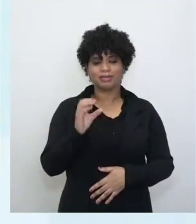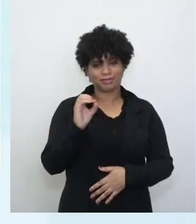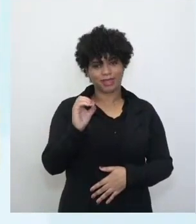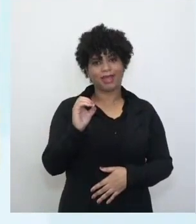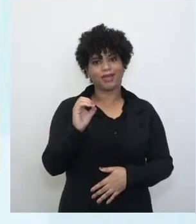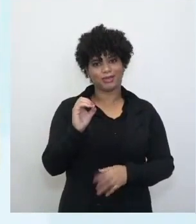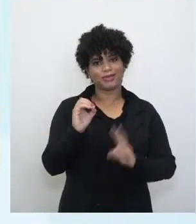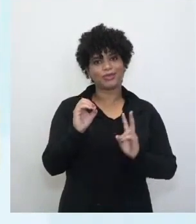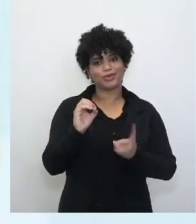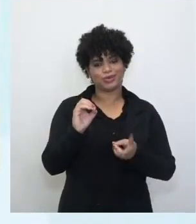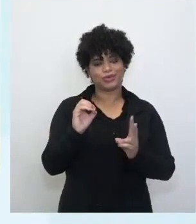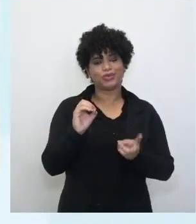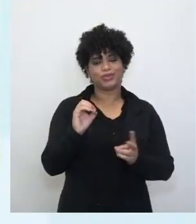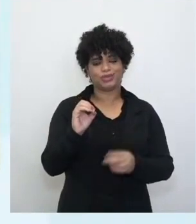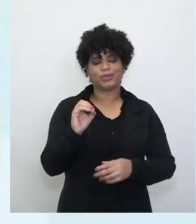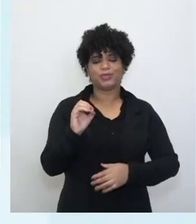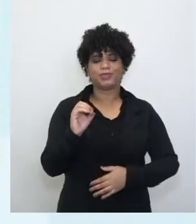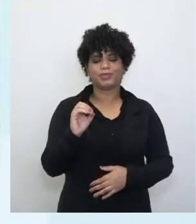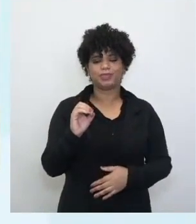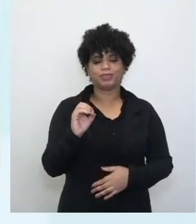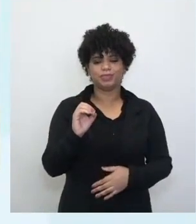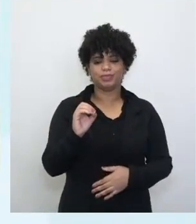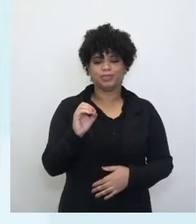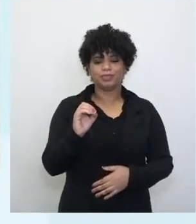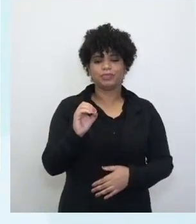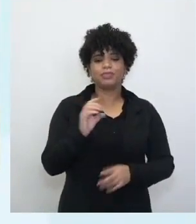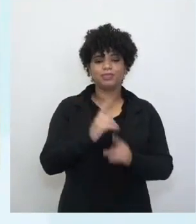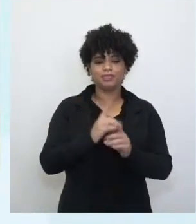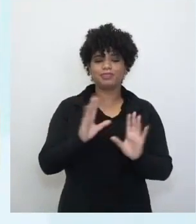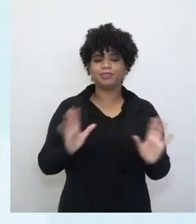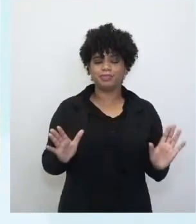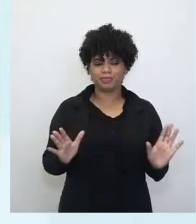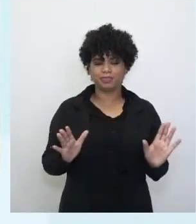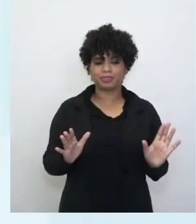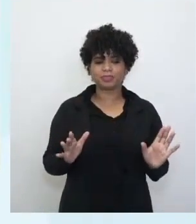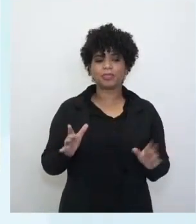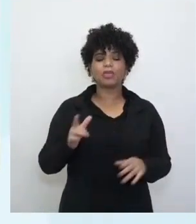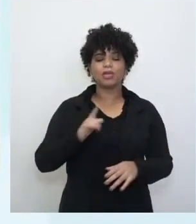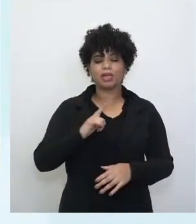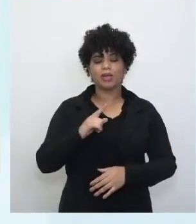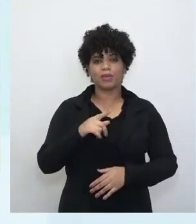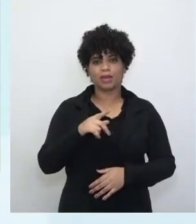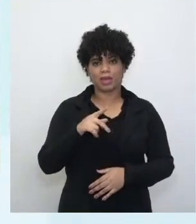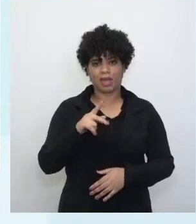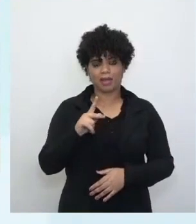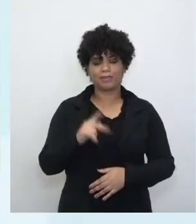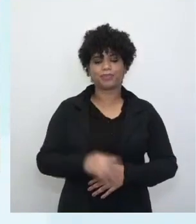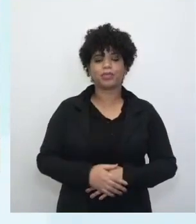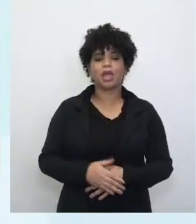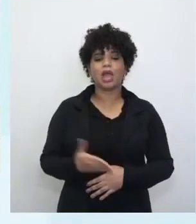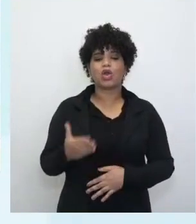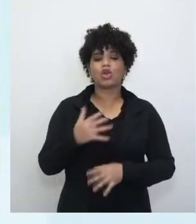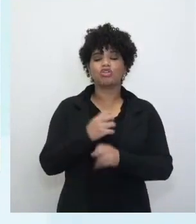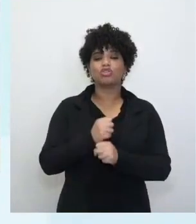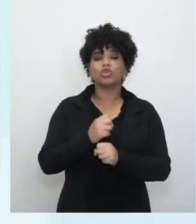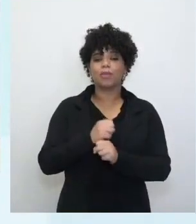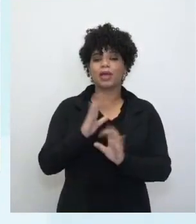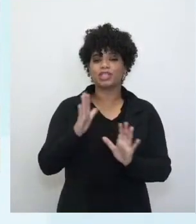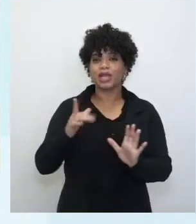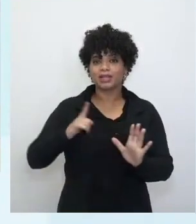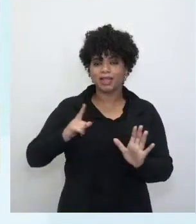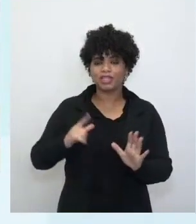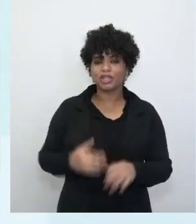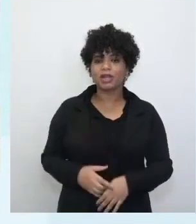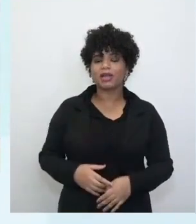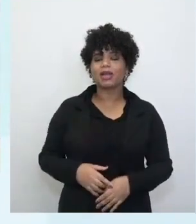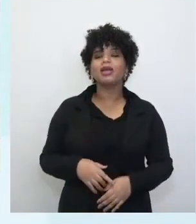né? Multiplicação por 0 dá sempre 0. Encontrei 0, então multipliquei pelo K. Agora, eu vou somar com o coeficiente que eu já tinha.